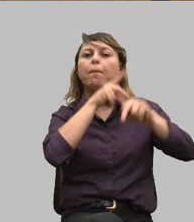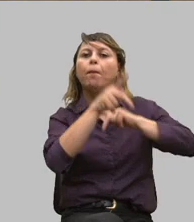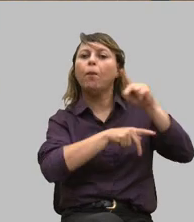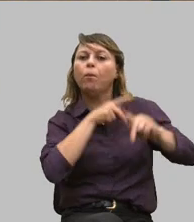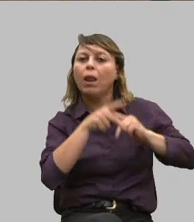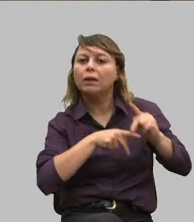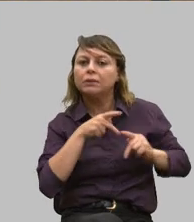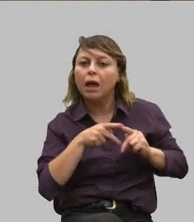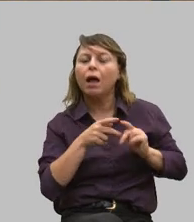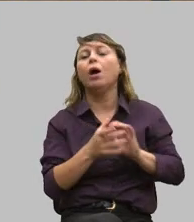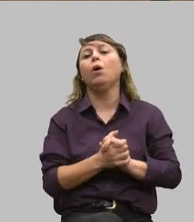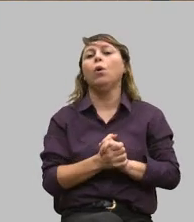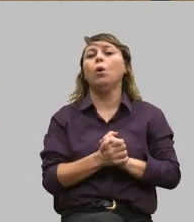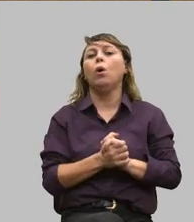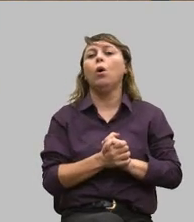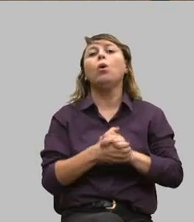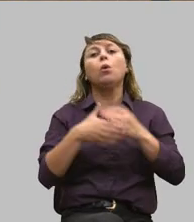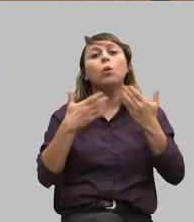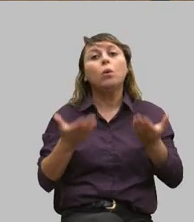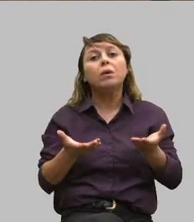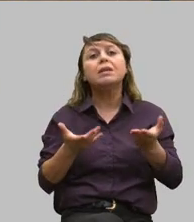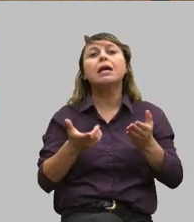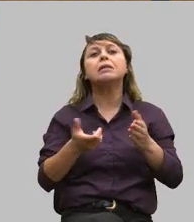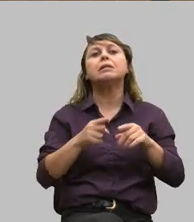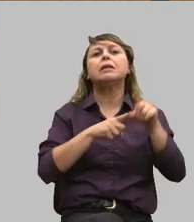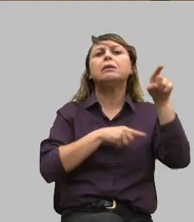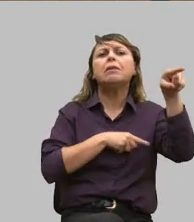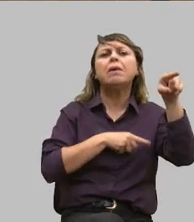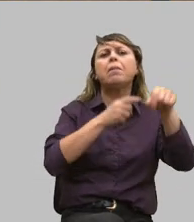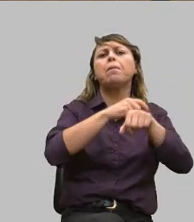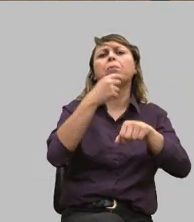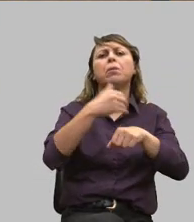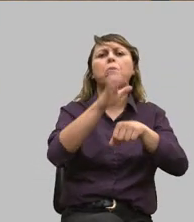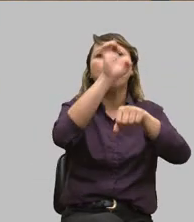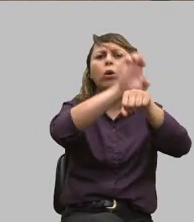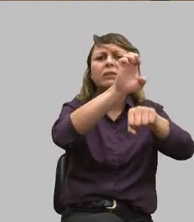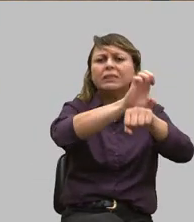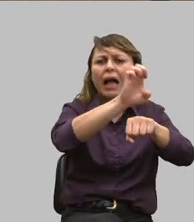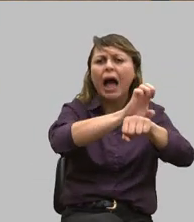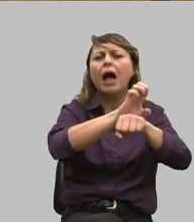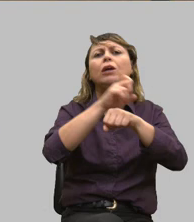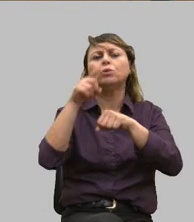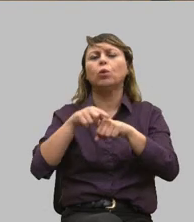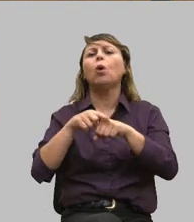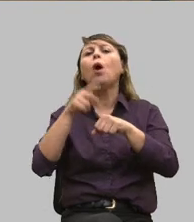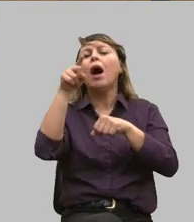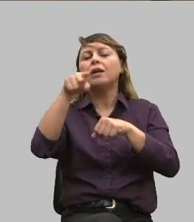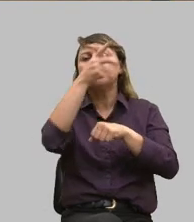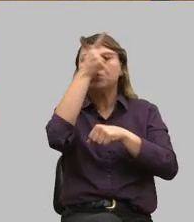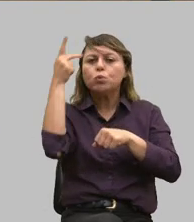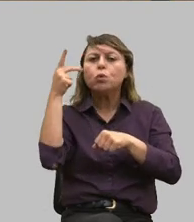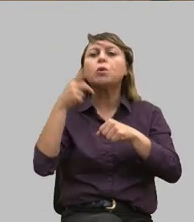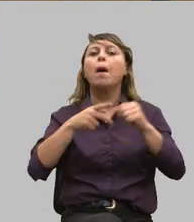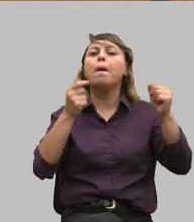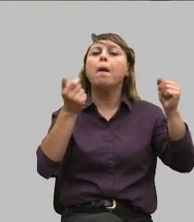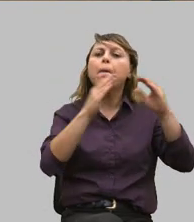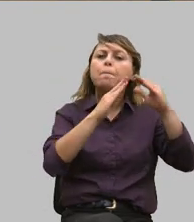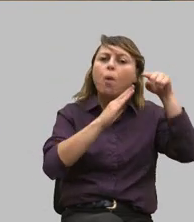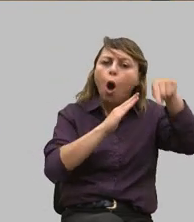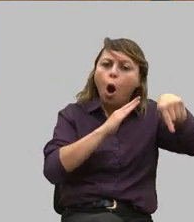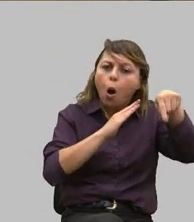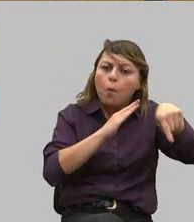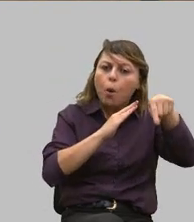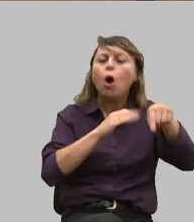porque como eu gosto de falar ninguém mora no estado ninguém mora na União o pessoal as pessoas moram no município